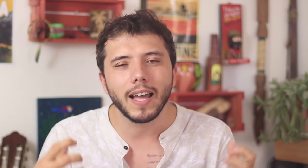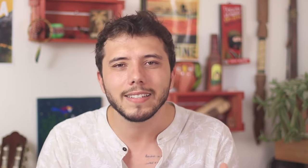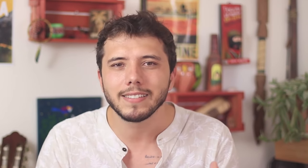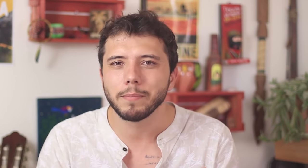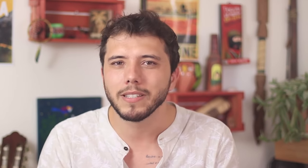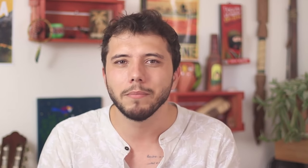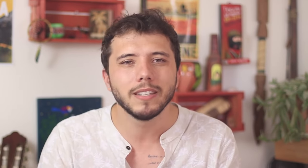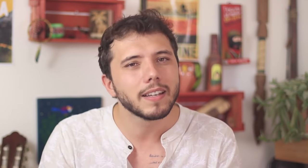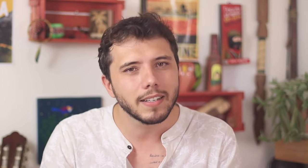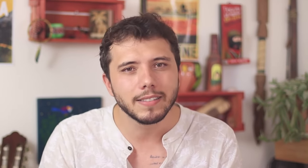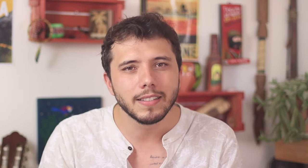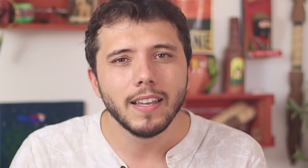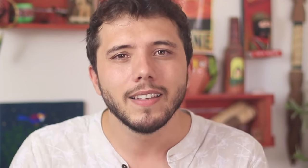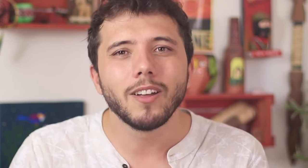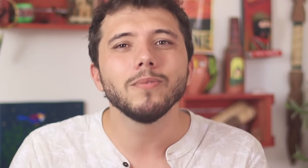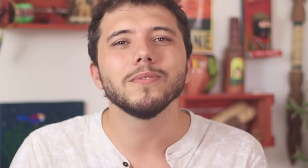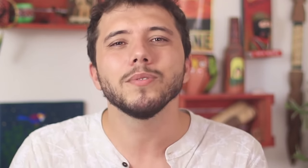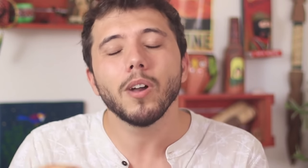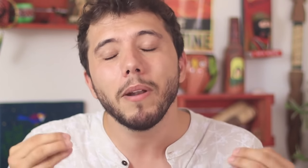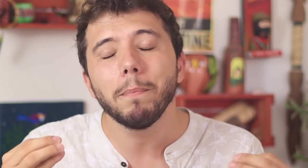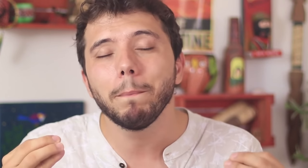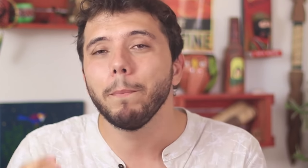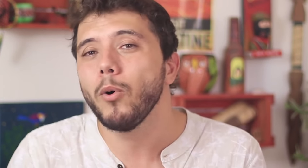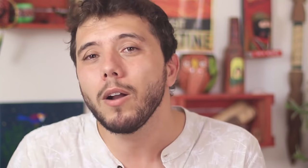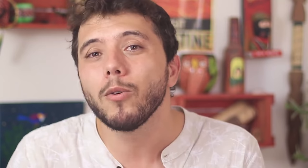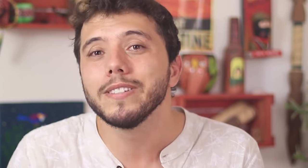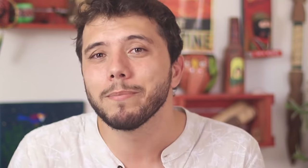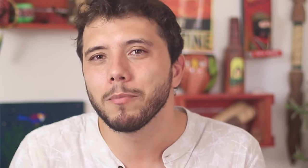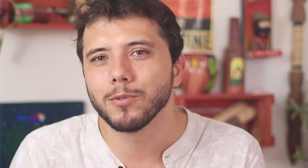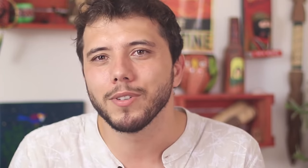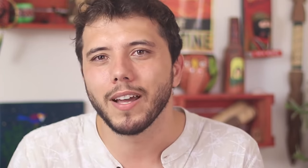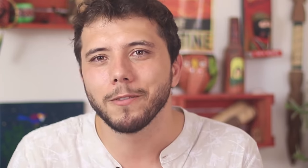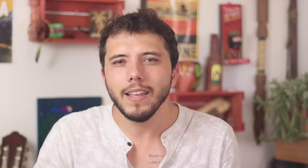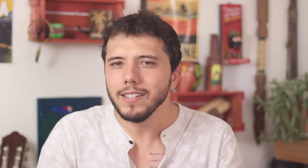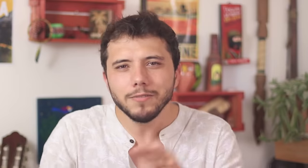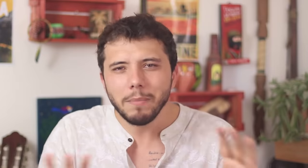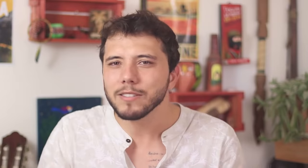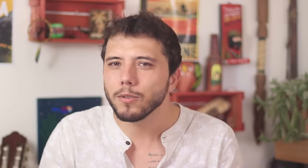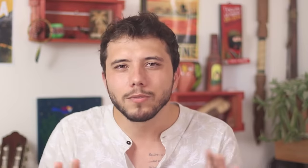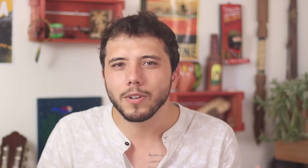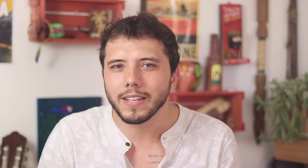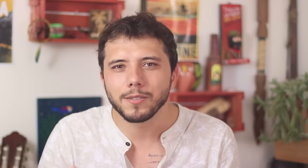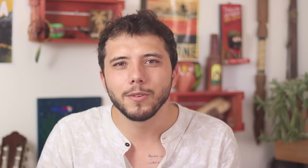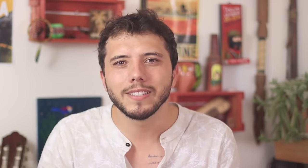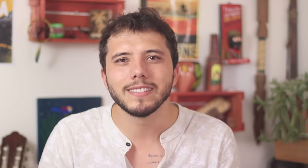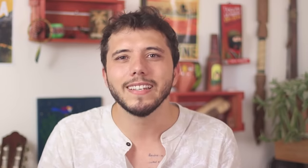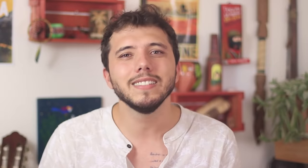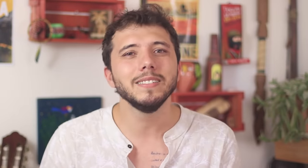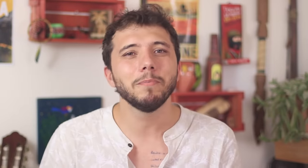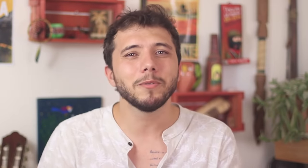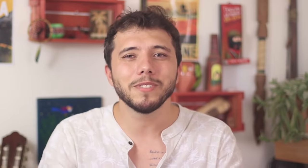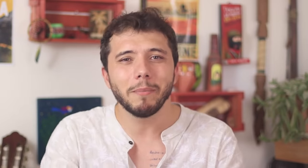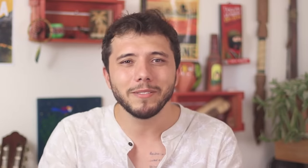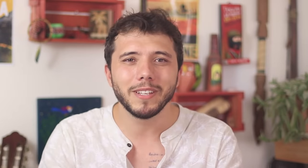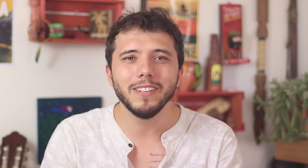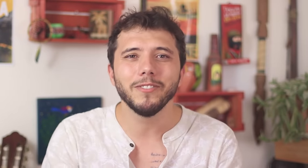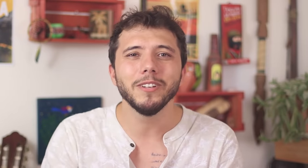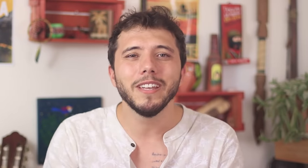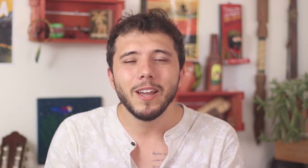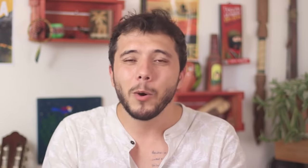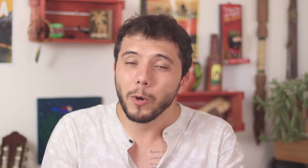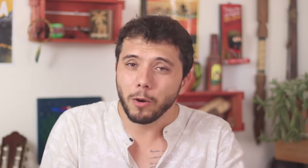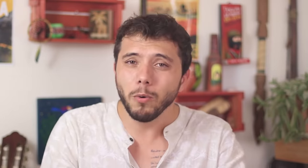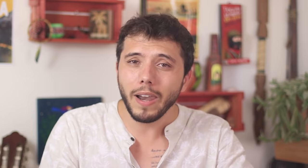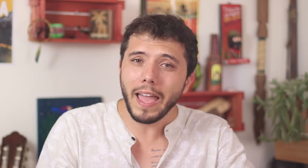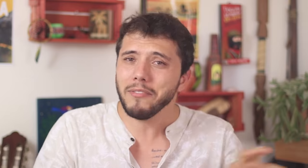com os efeitos brutais essa pandemia da crise então sobra pouca coisa para o bolsonaro é já não tem mais o controle das coisas esse pronunciamento